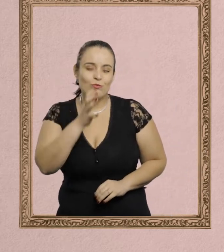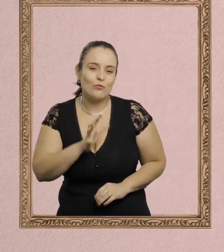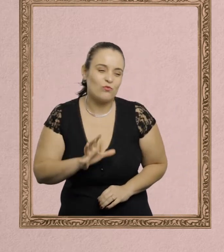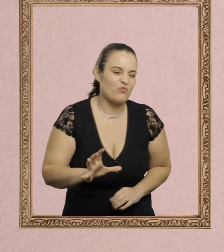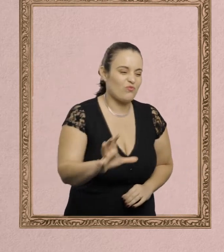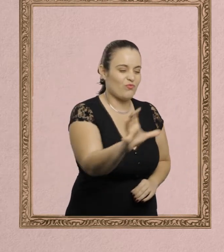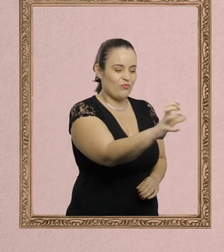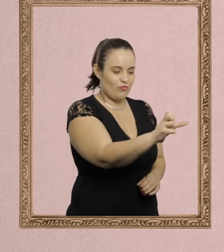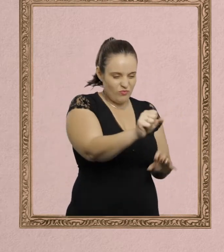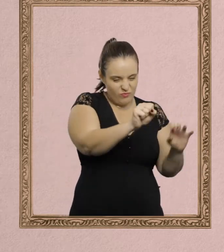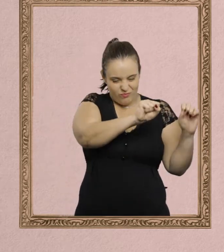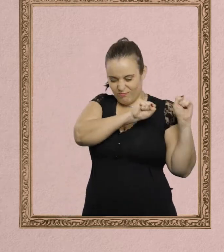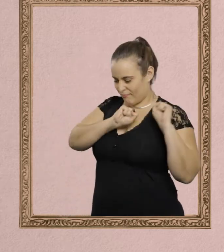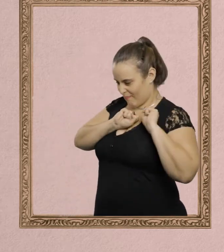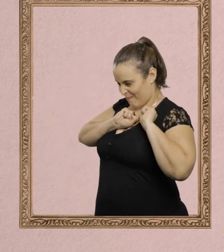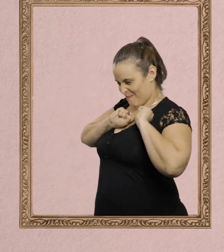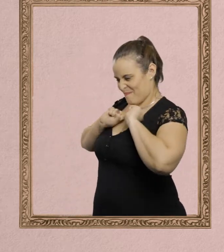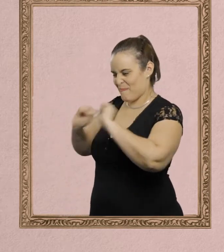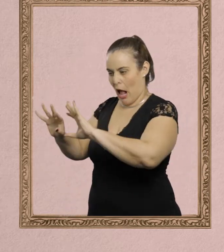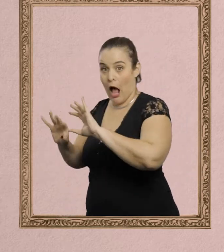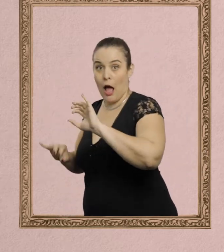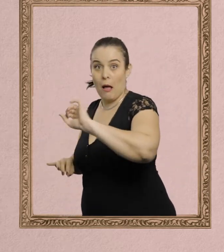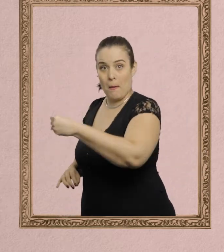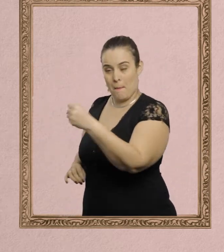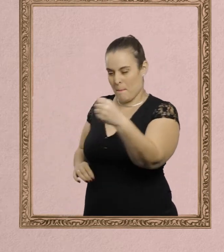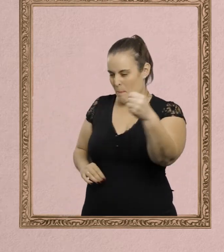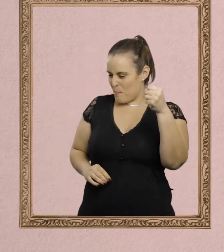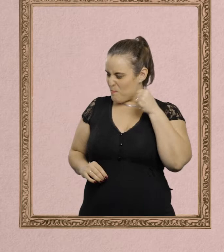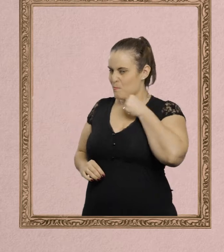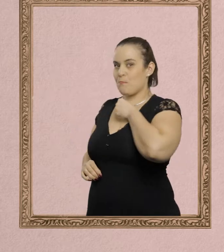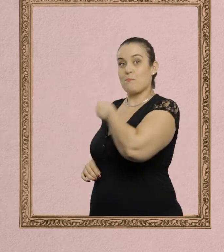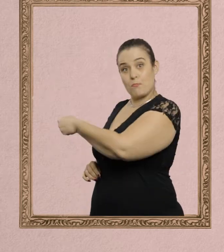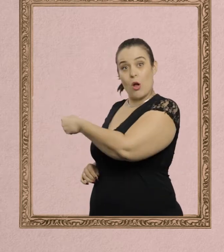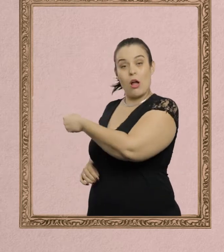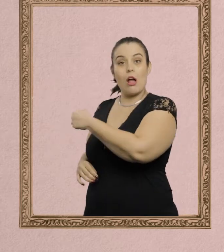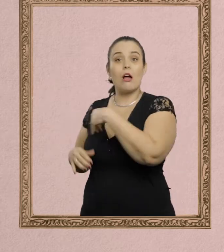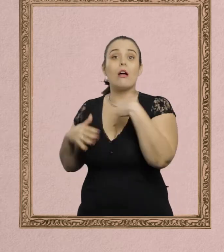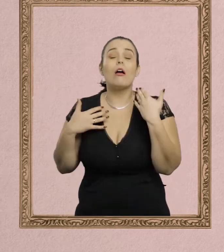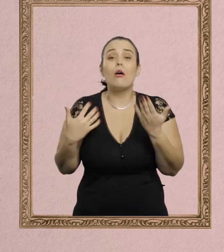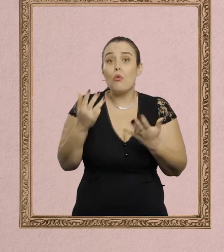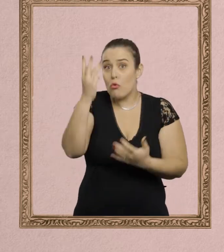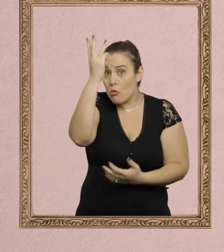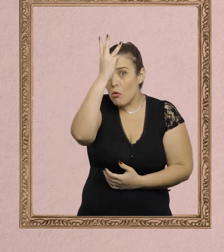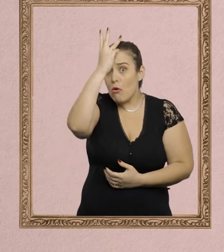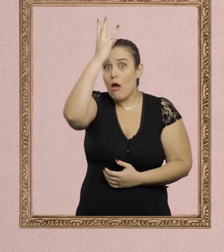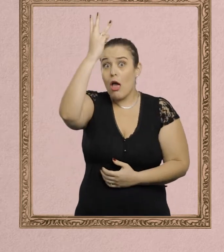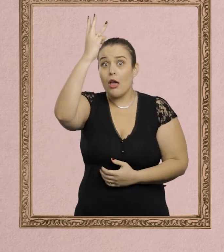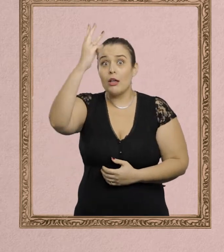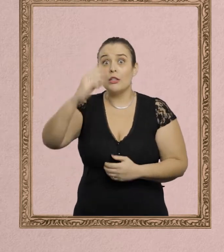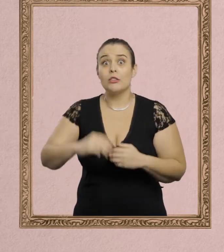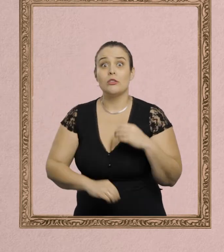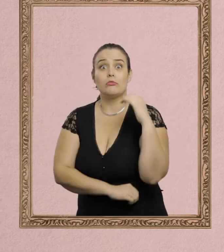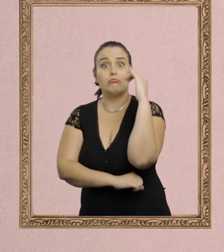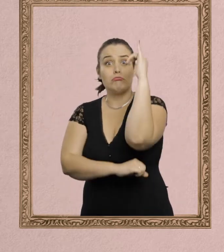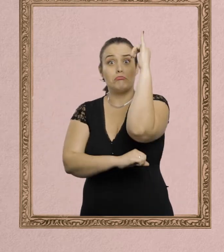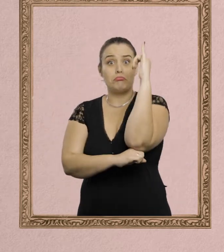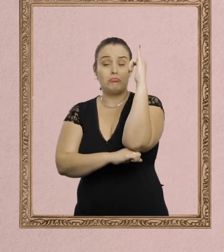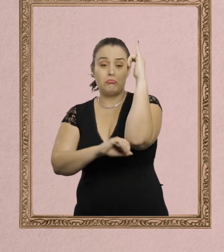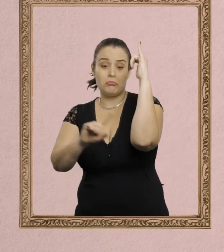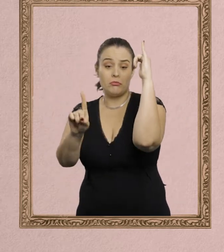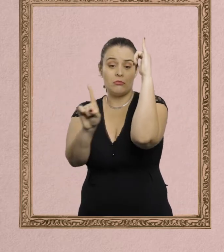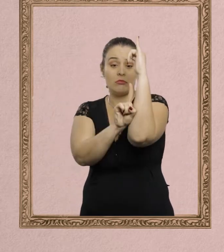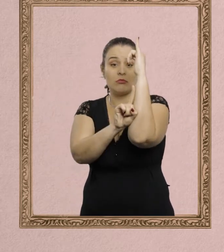empurraram os meninos para dentro da cabine e fecharam a porta. Enquanto isso, Wendy continuava presa ao